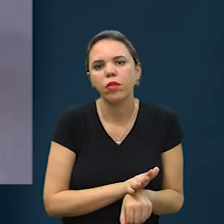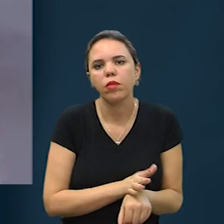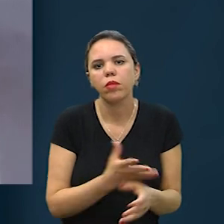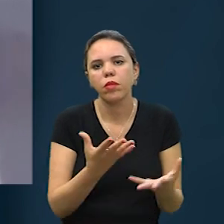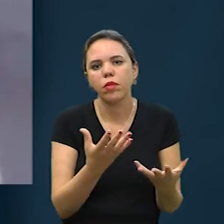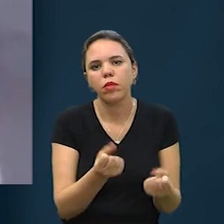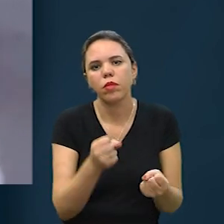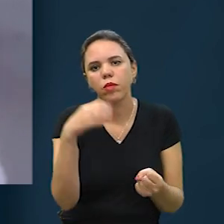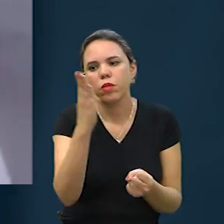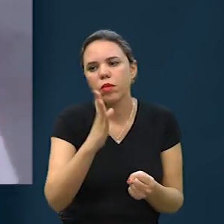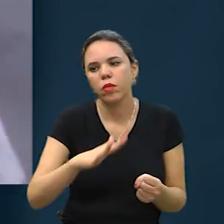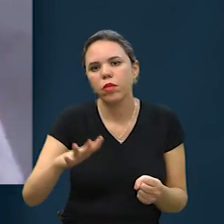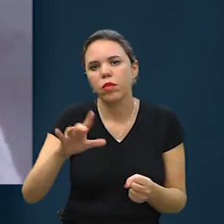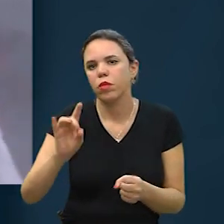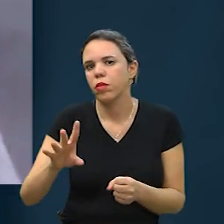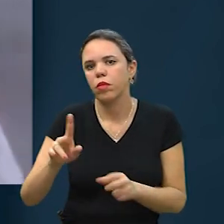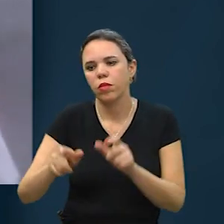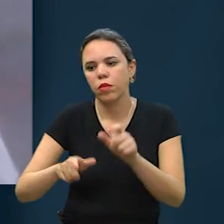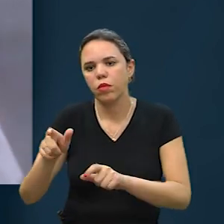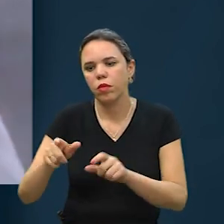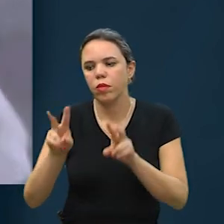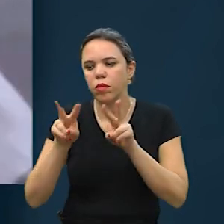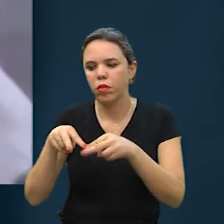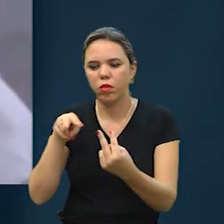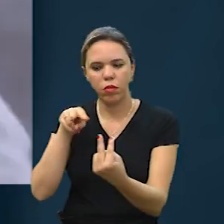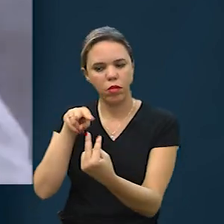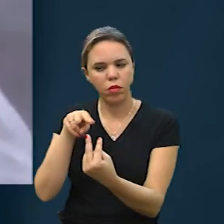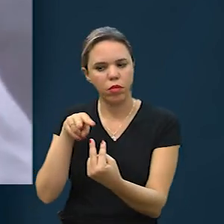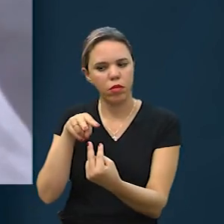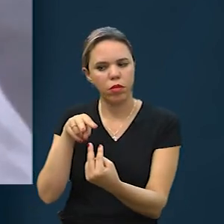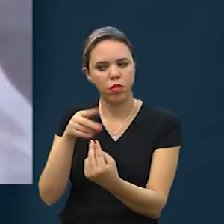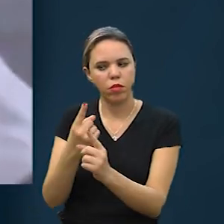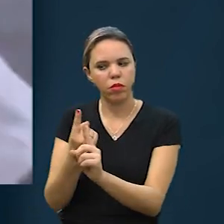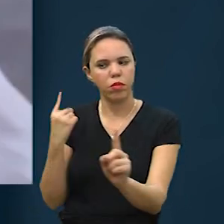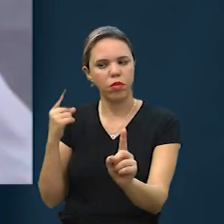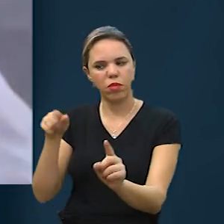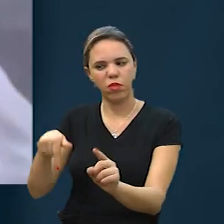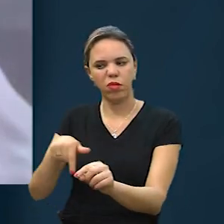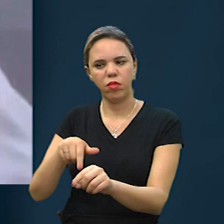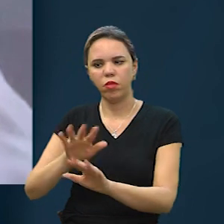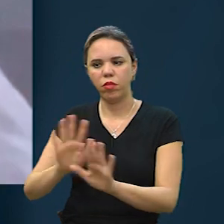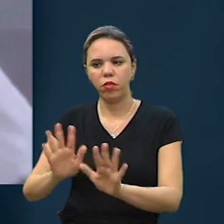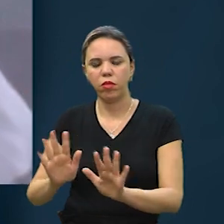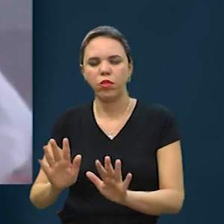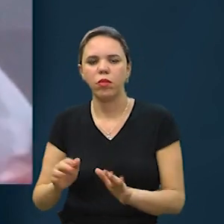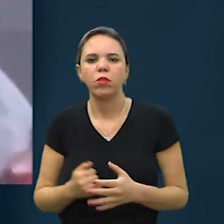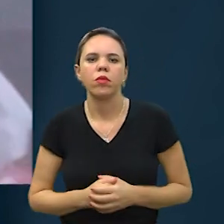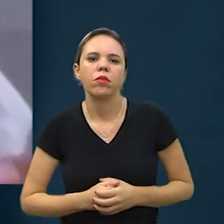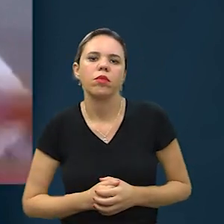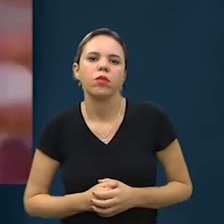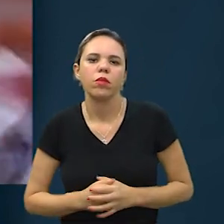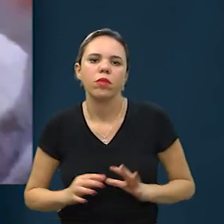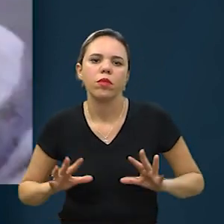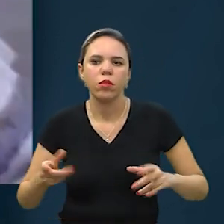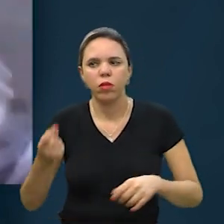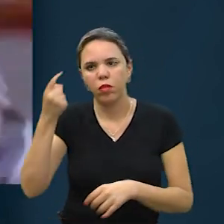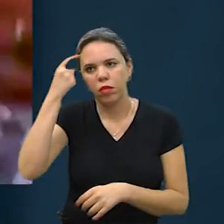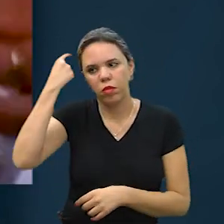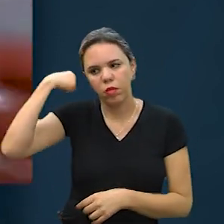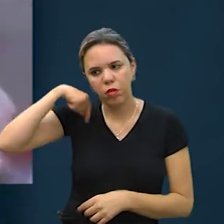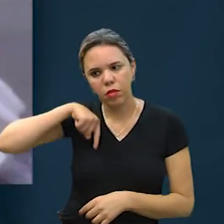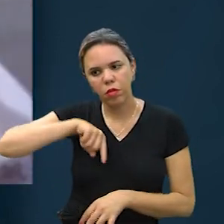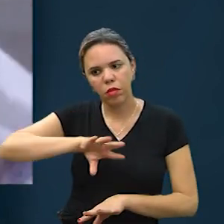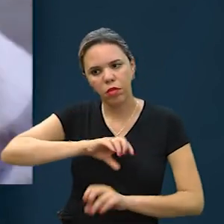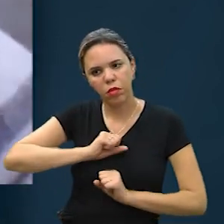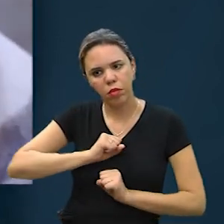estrutural no Brasil. Não é só relacional, eu olhar para você e me afasto porque você é isso, aquilo. Existe no nosso